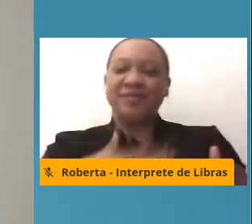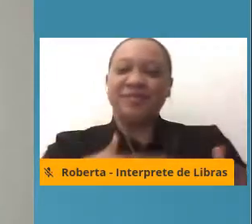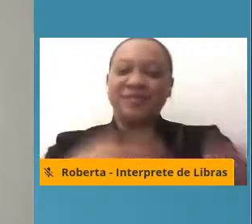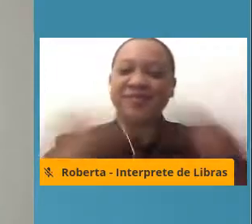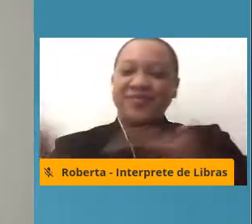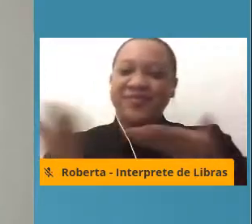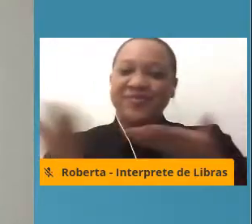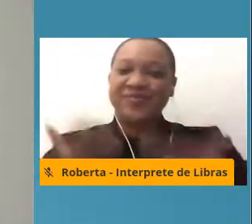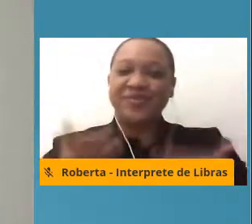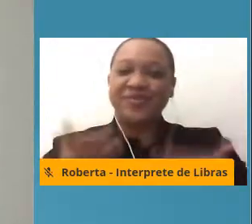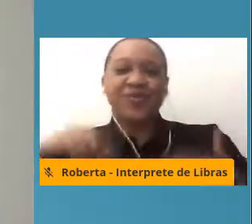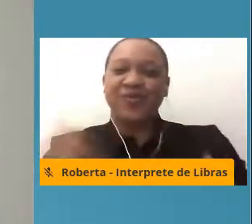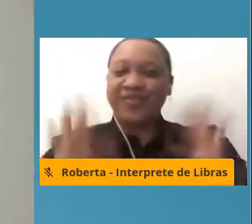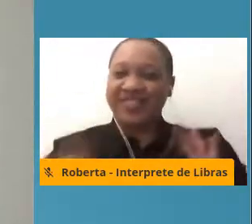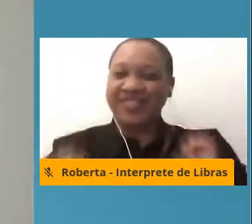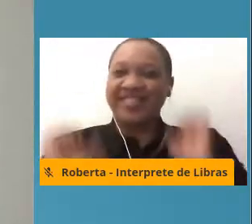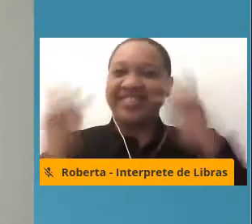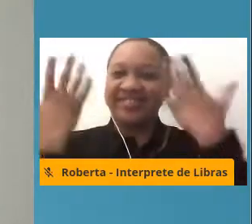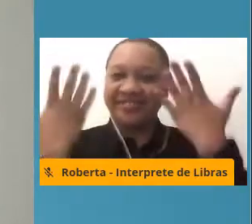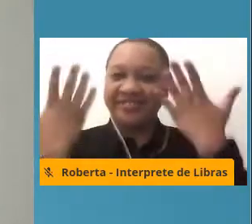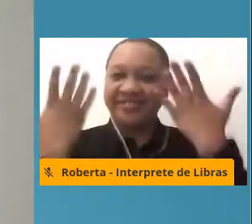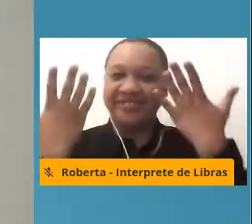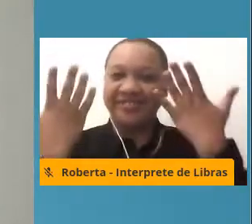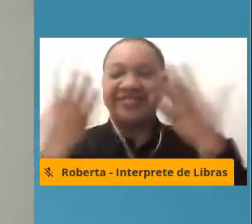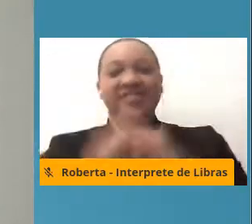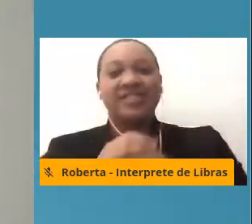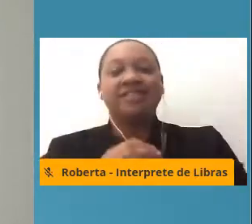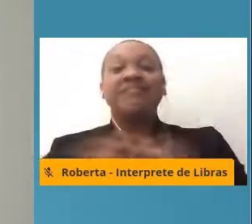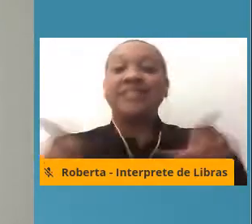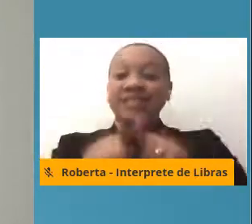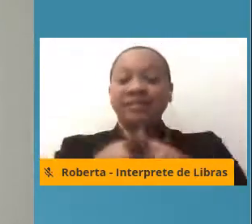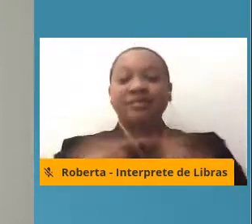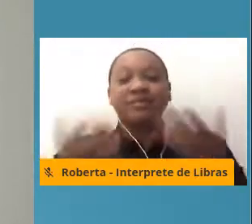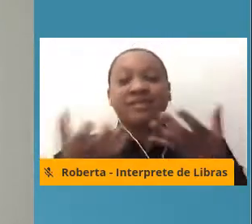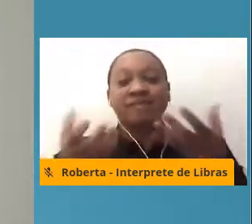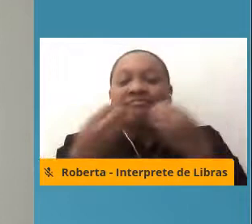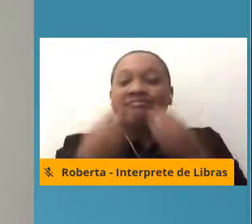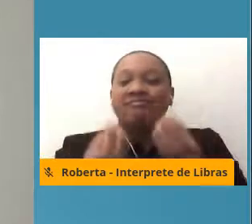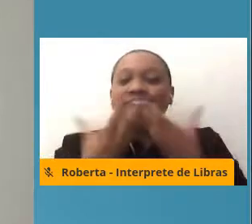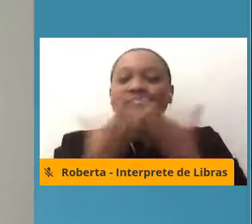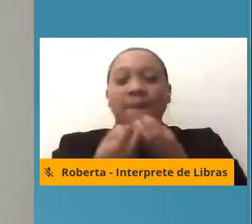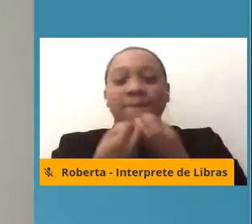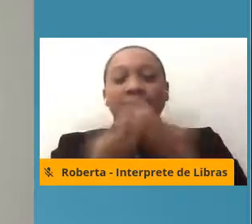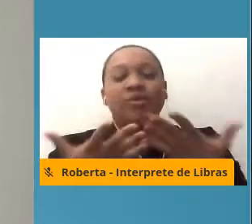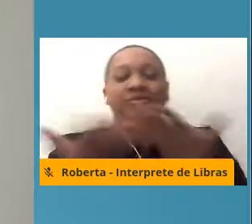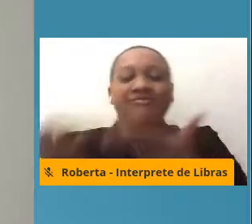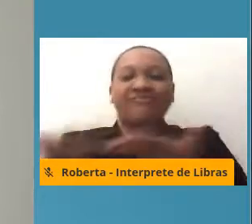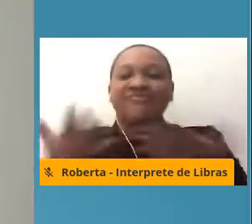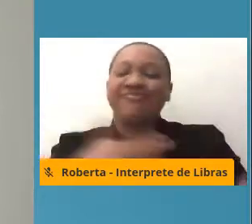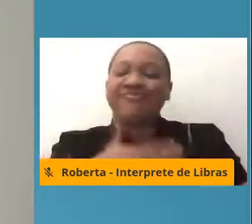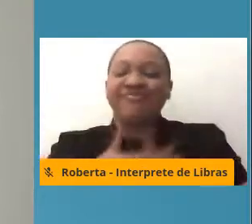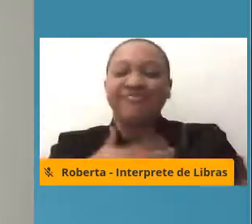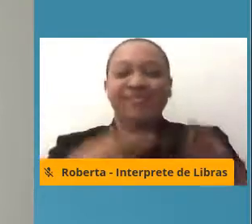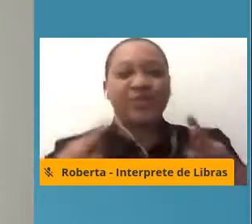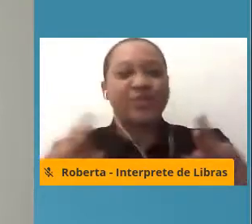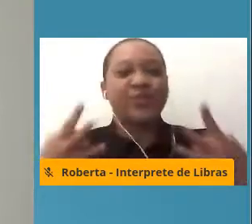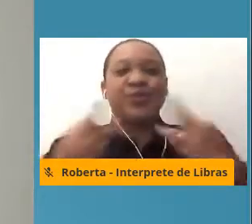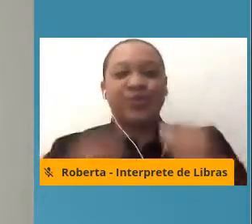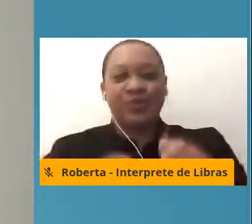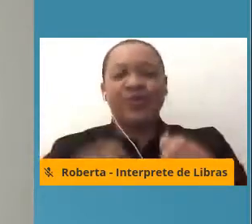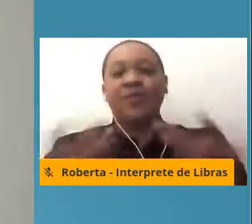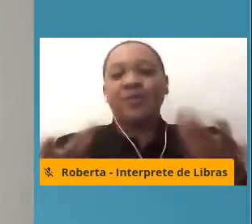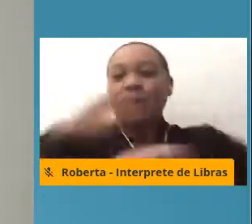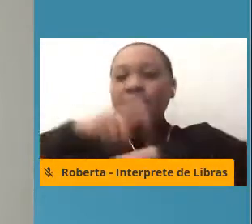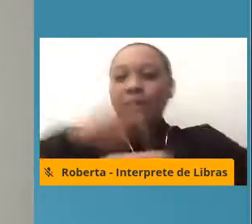Queremos dar boas-vindas, né, a todos. É um momento complicado que a gente está vivendo para a ciência.